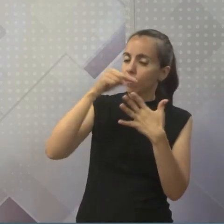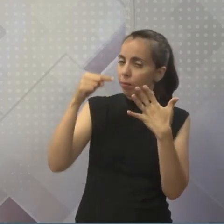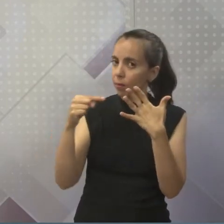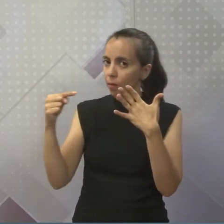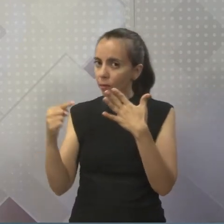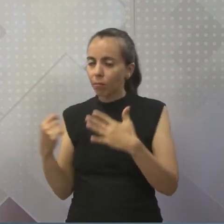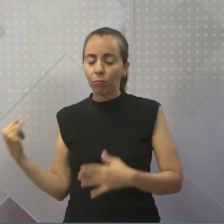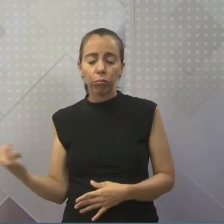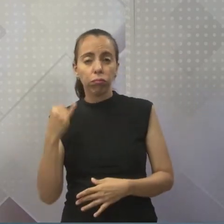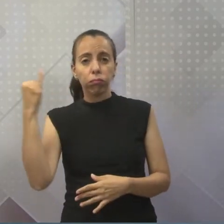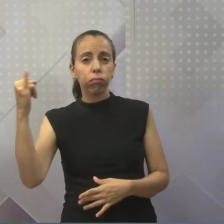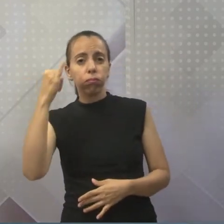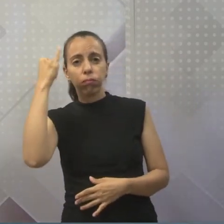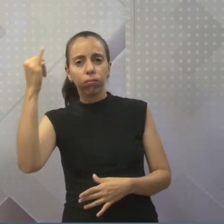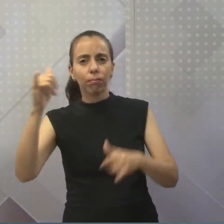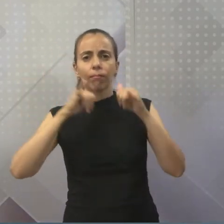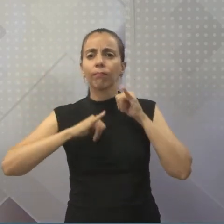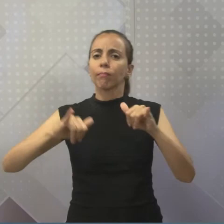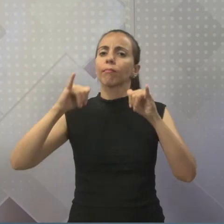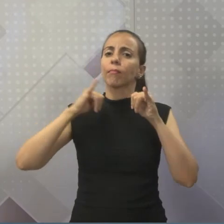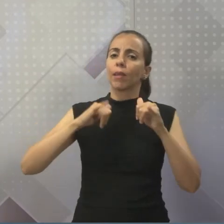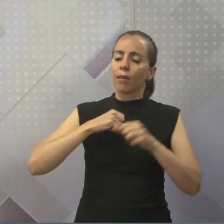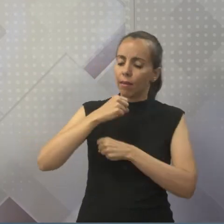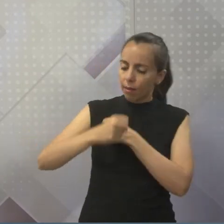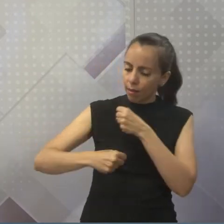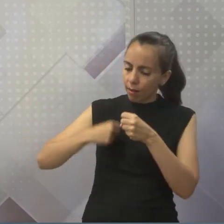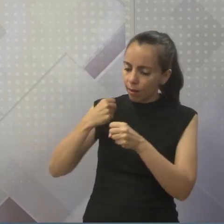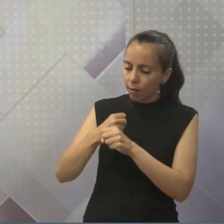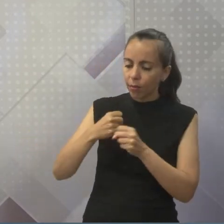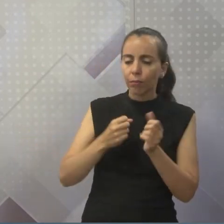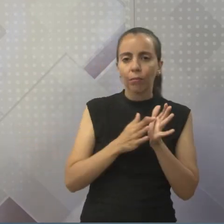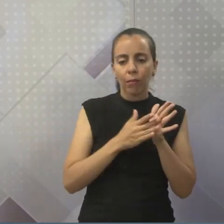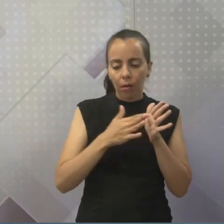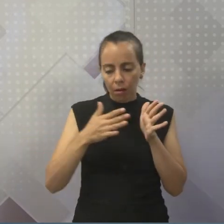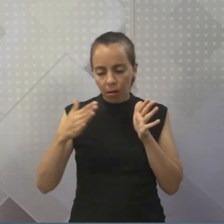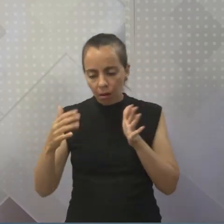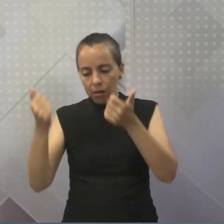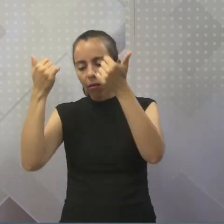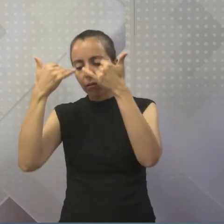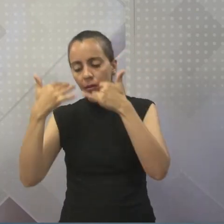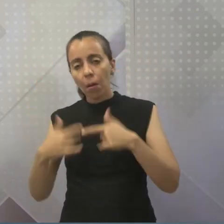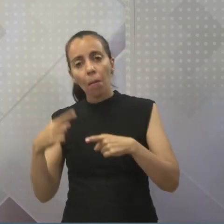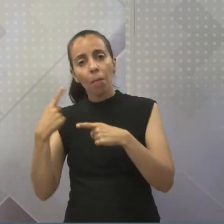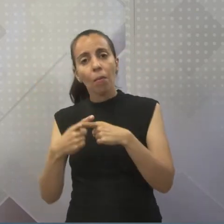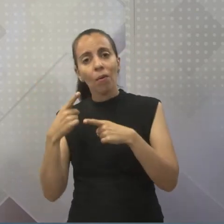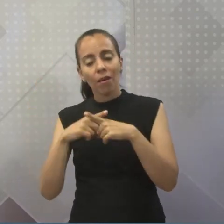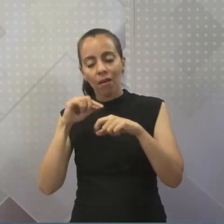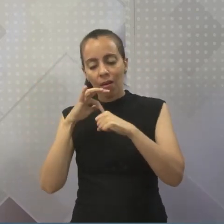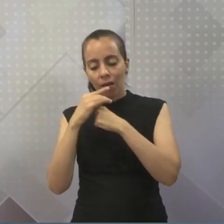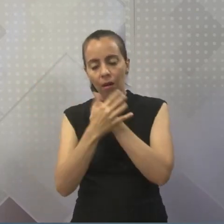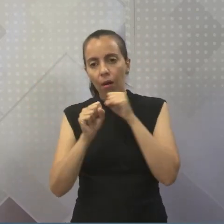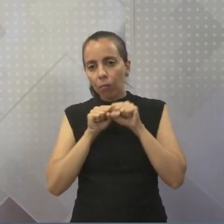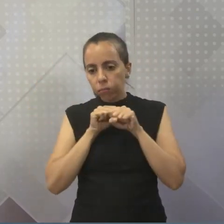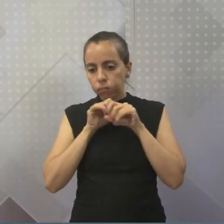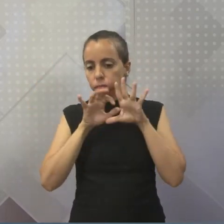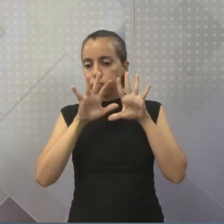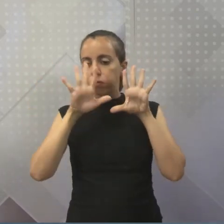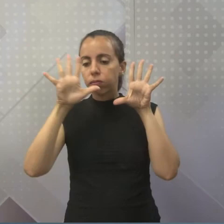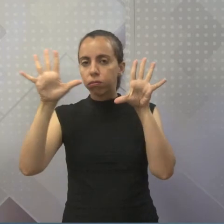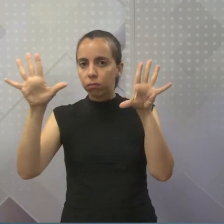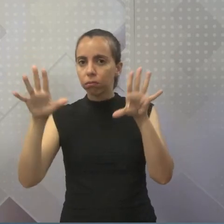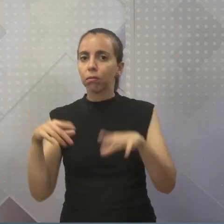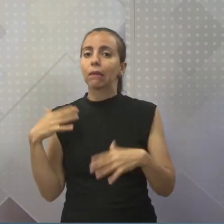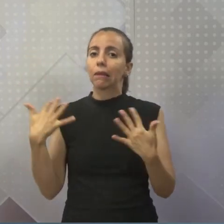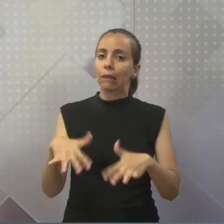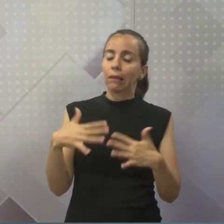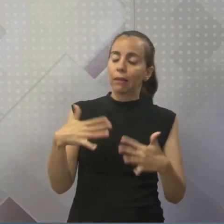falado muito sobre isso esse ano, né? Com essa questão do Covid-19 que afetou todas as nossas vidas,